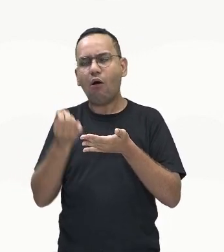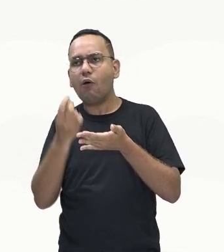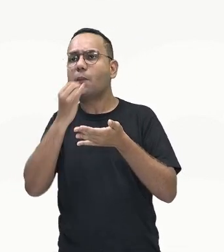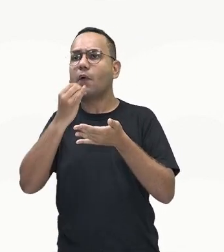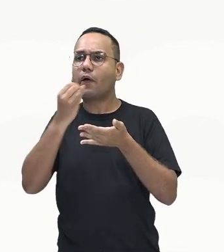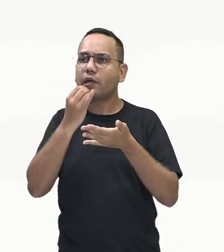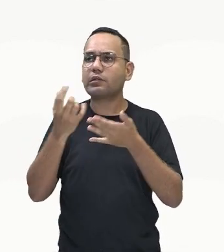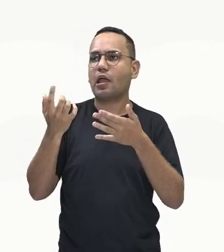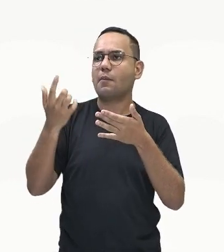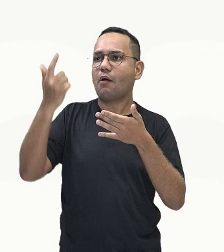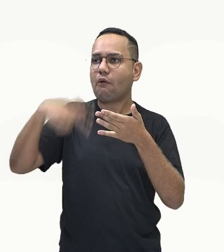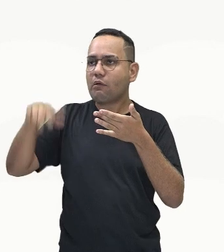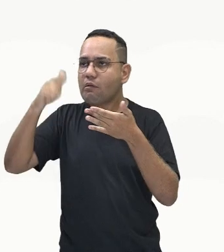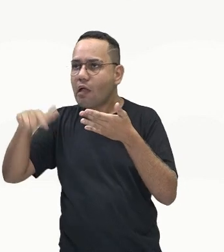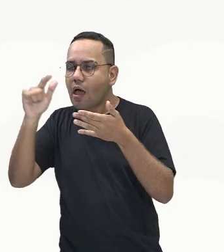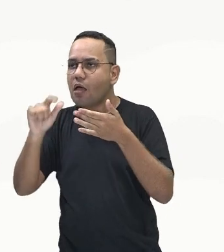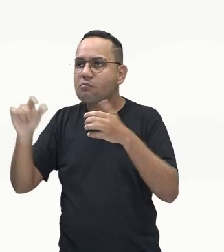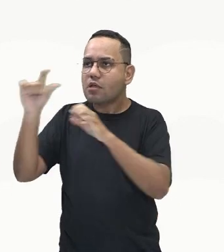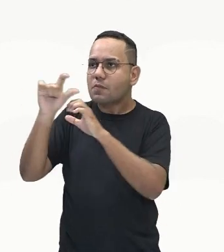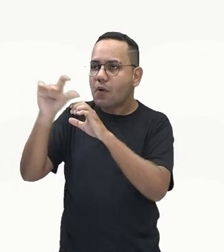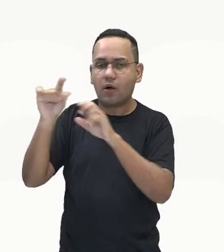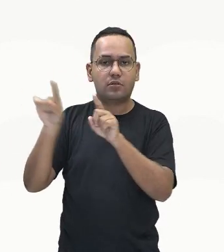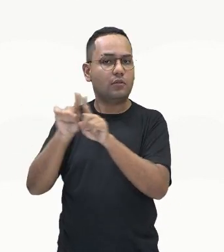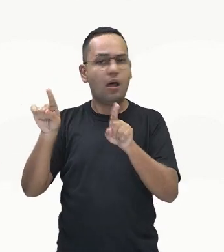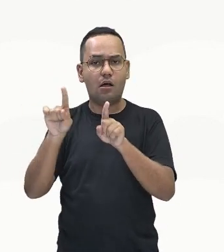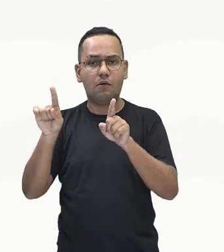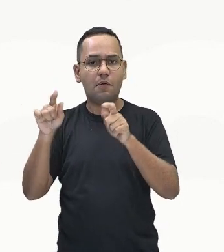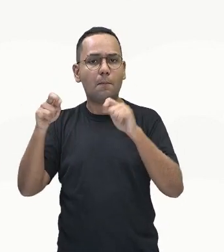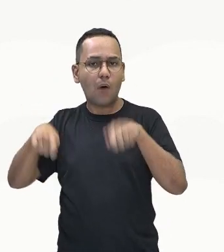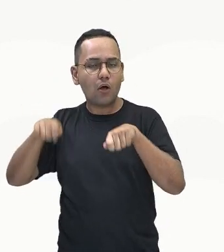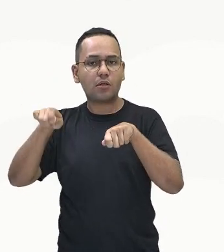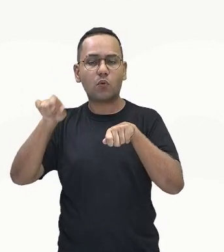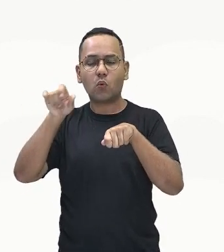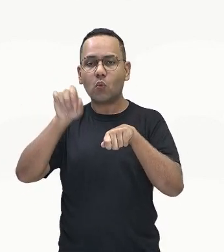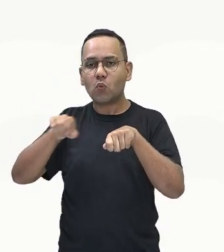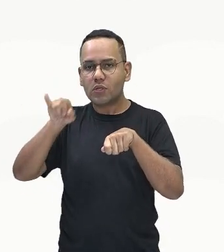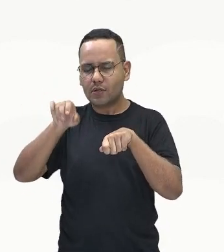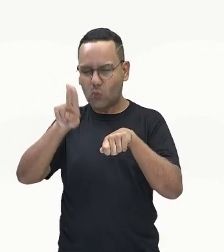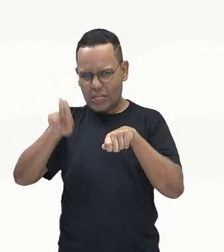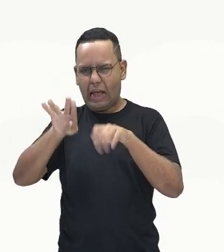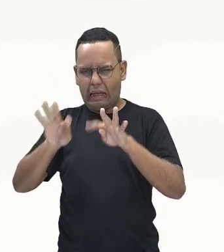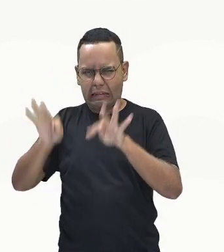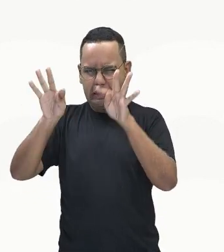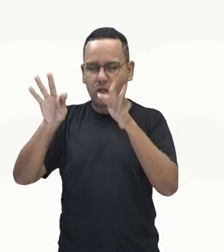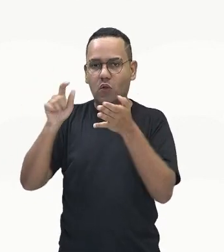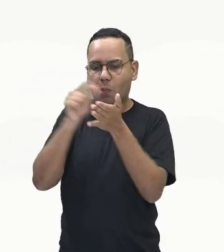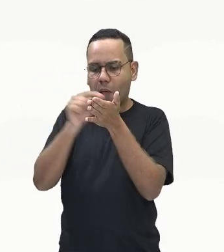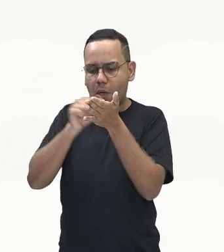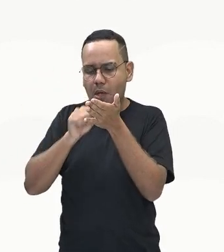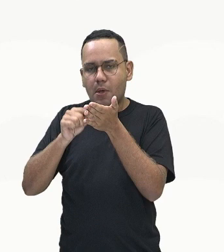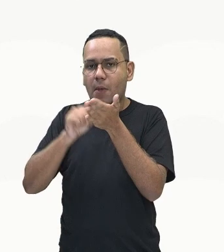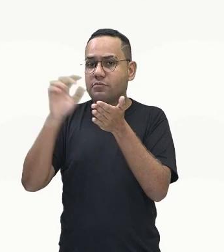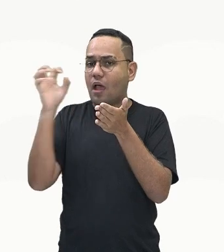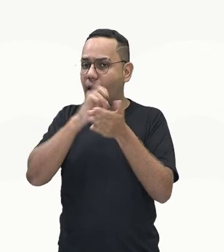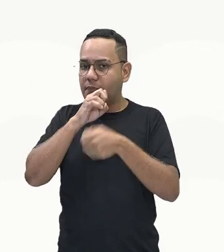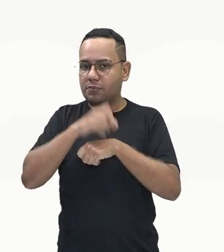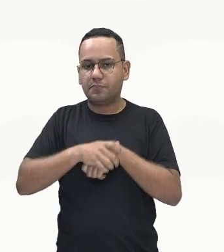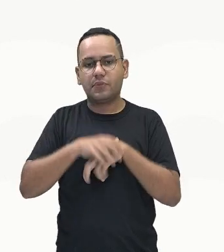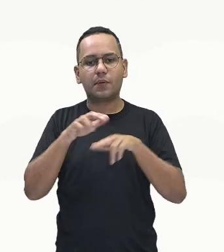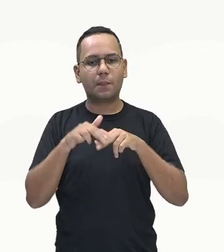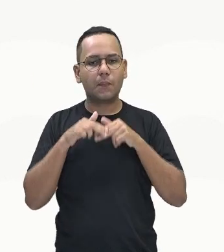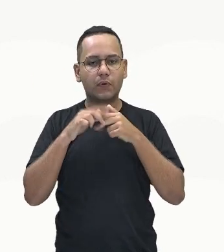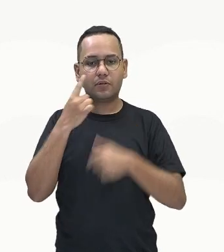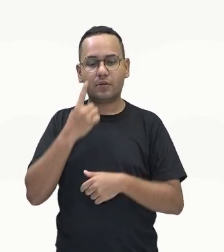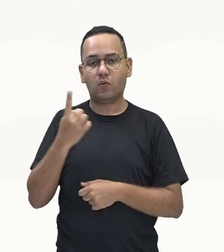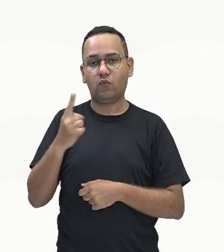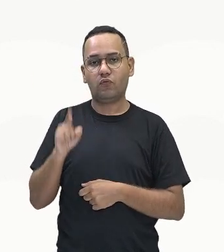expoentes, ok? É apenas utilizada uma calculadora científica. E aí, 1,02 elevado a